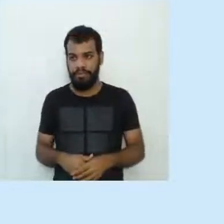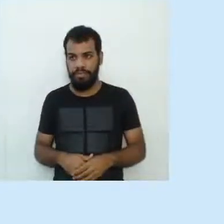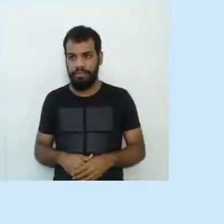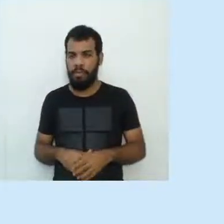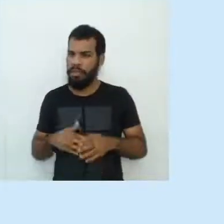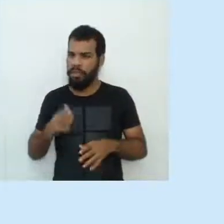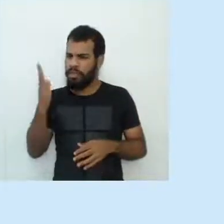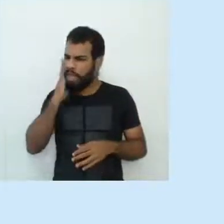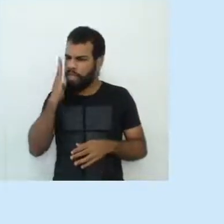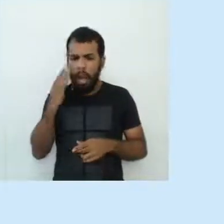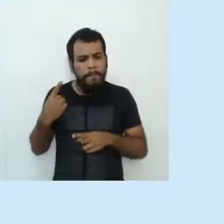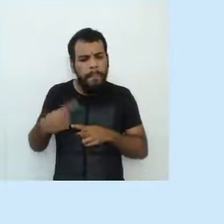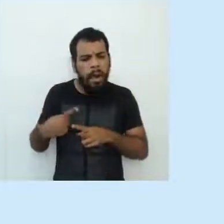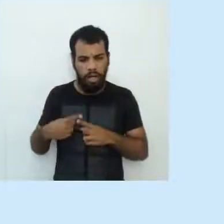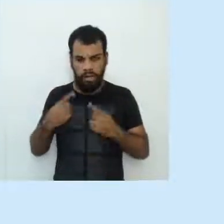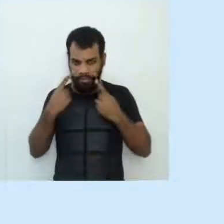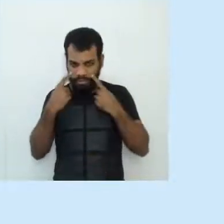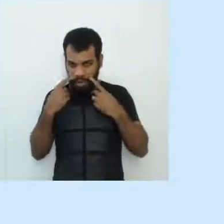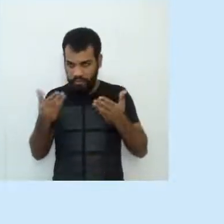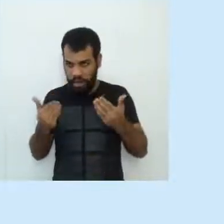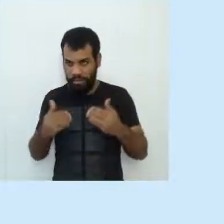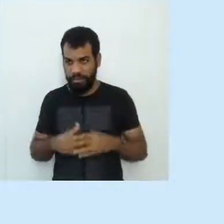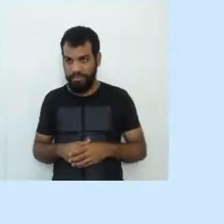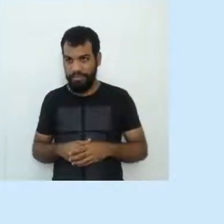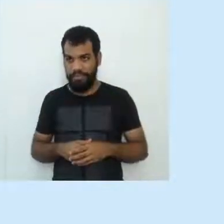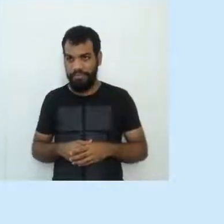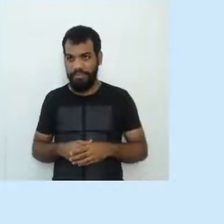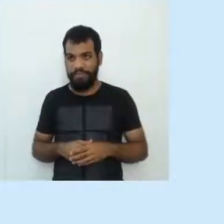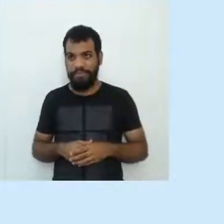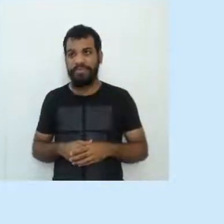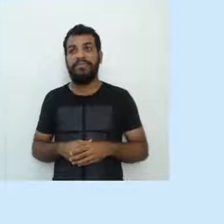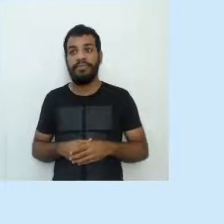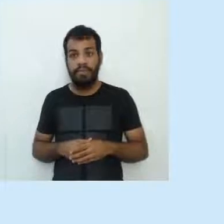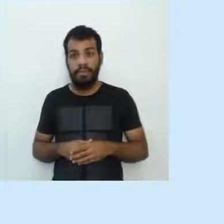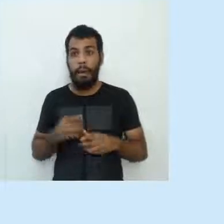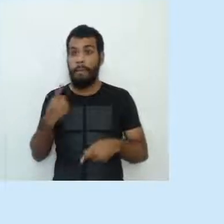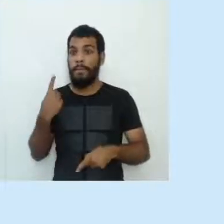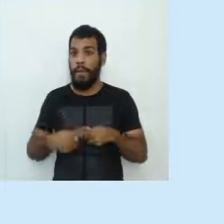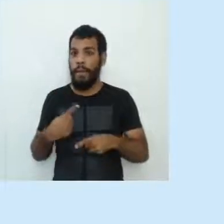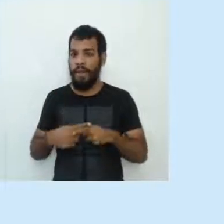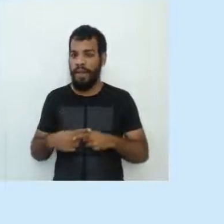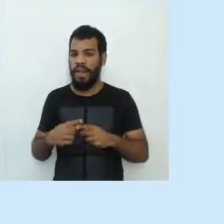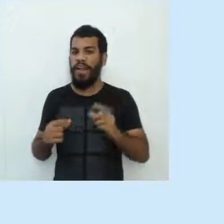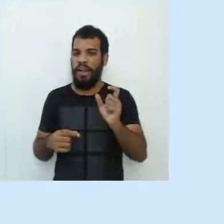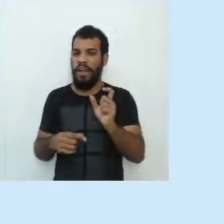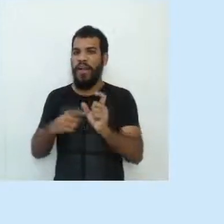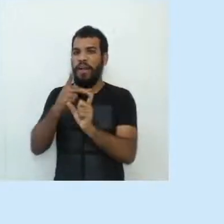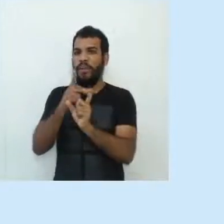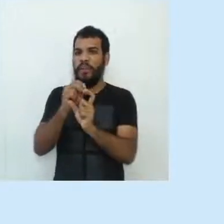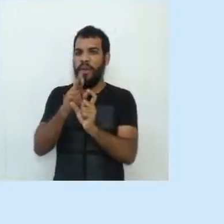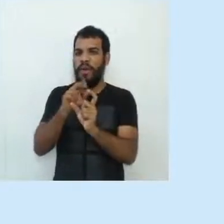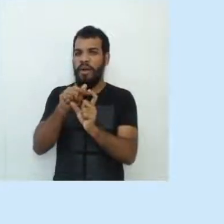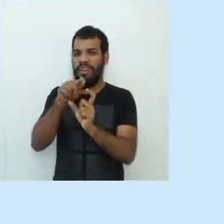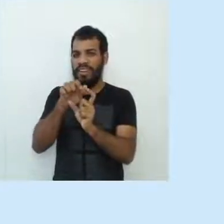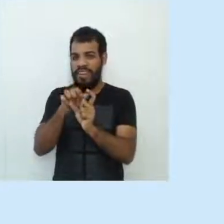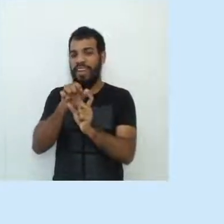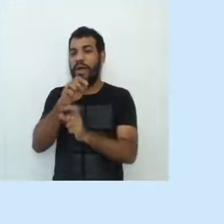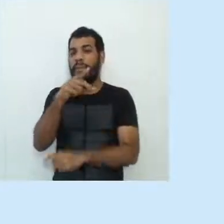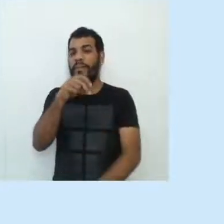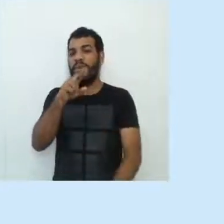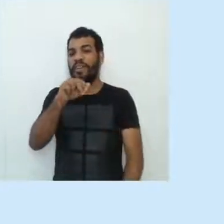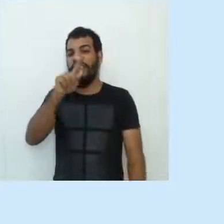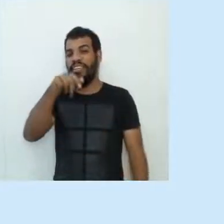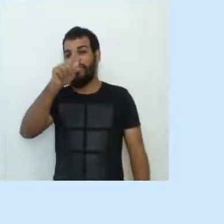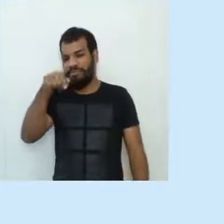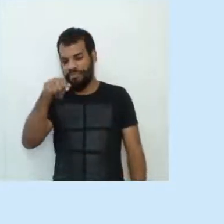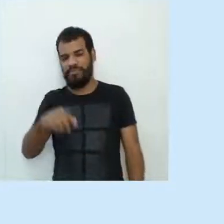né? Lembra do porquê, né? Esse daí vai ser o porquê junto e com acento. A gente vai utilizar